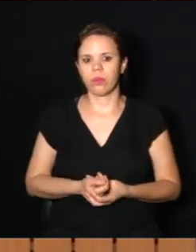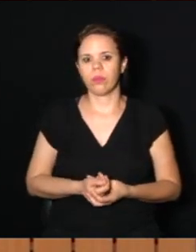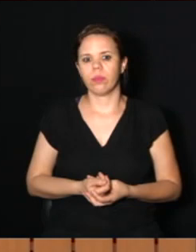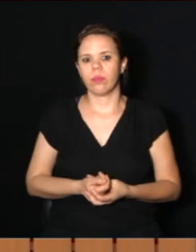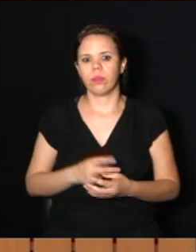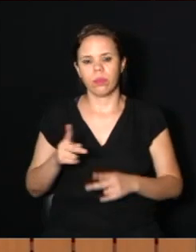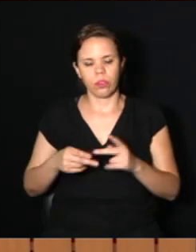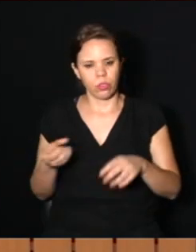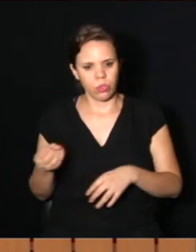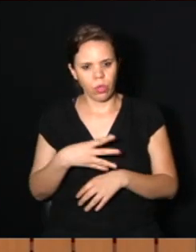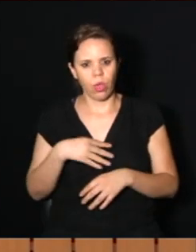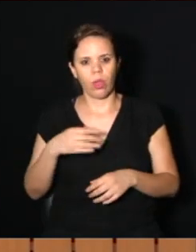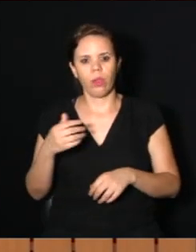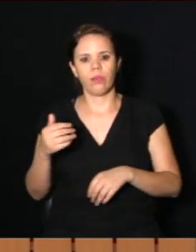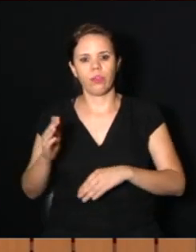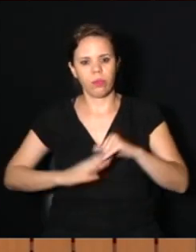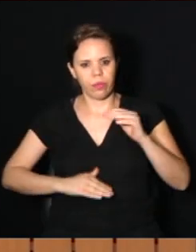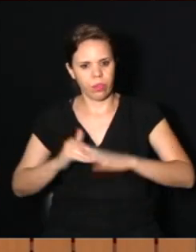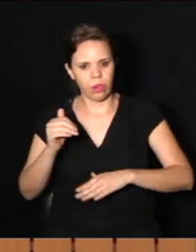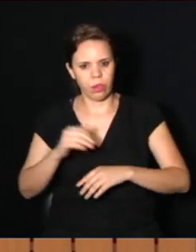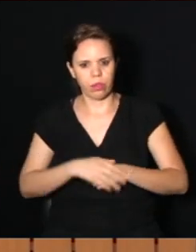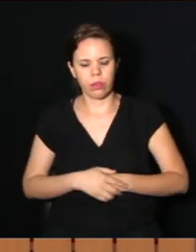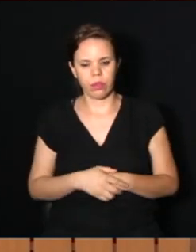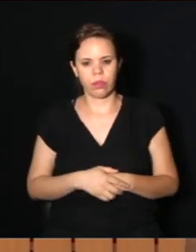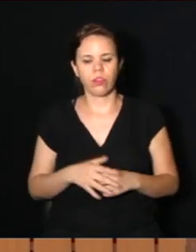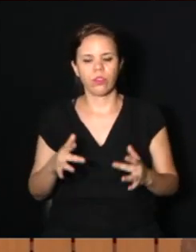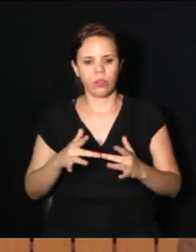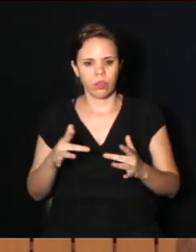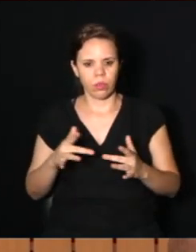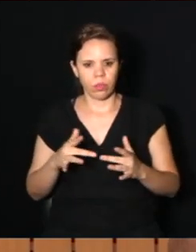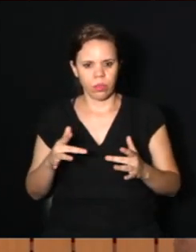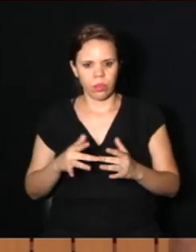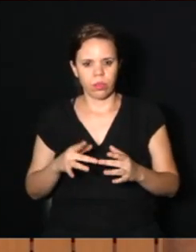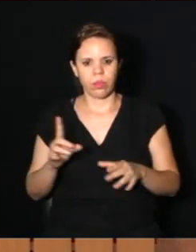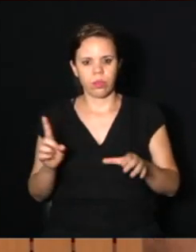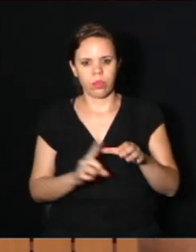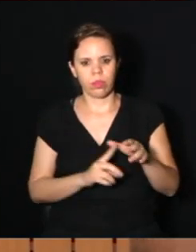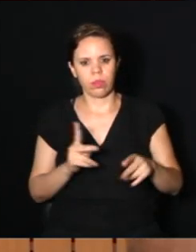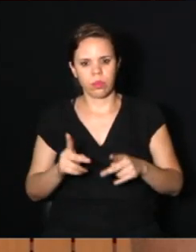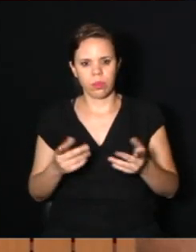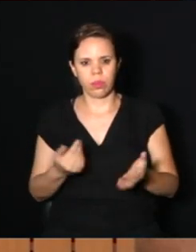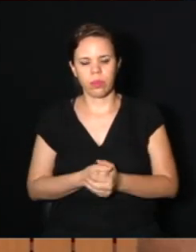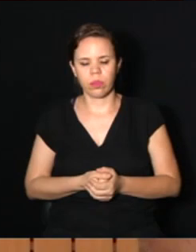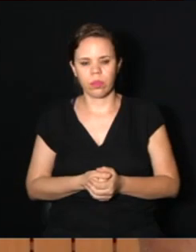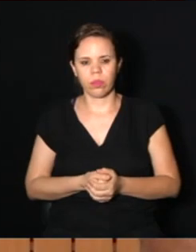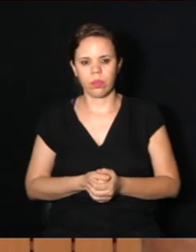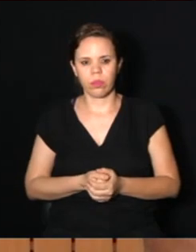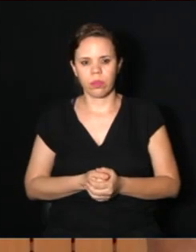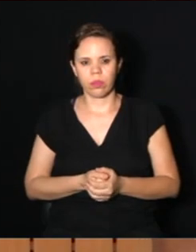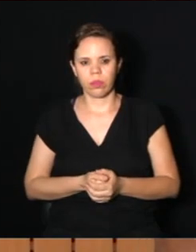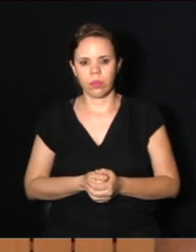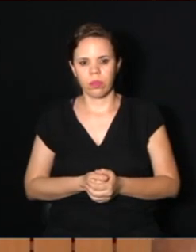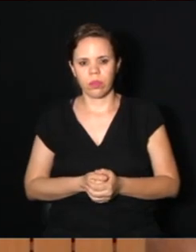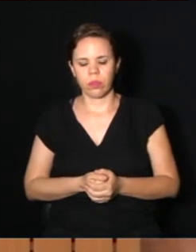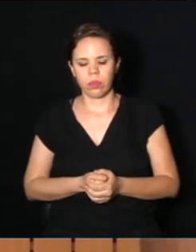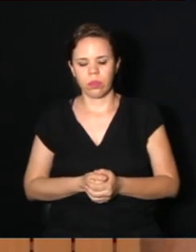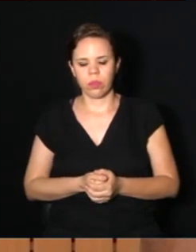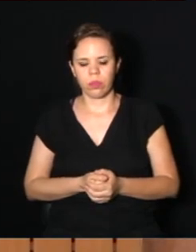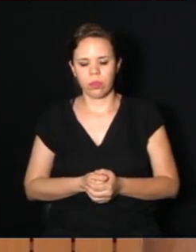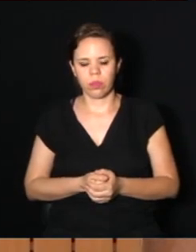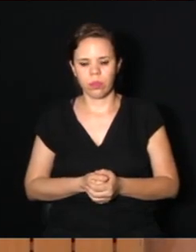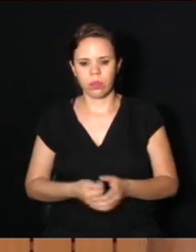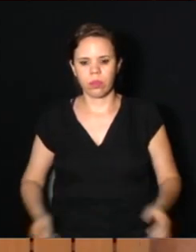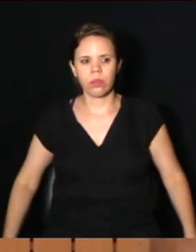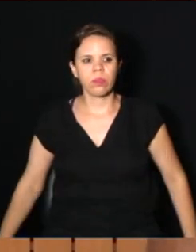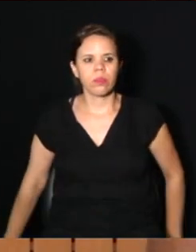novos profissionais entrar em contato com os seus pacientes, os procedimentos. Isso é uma coisa